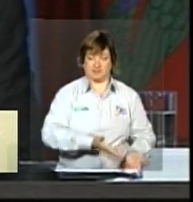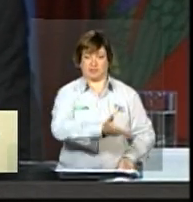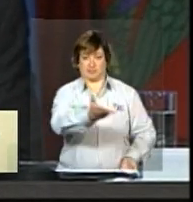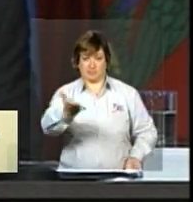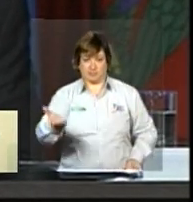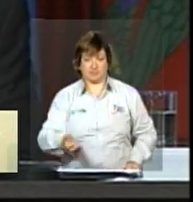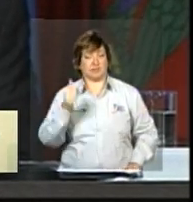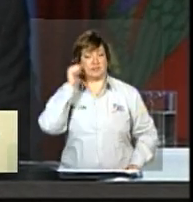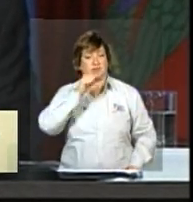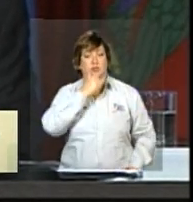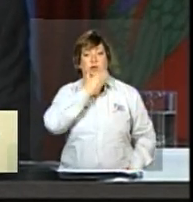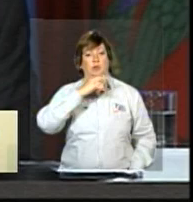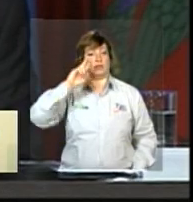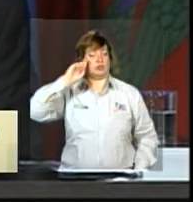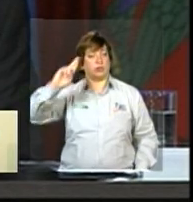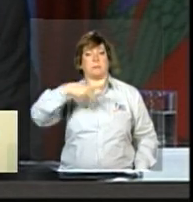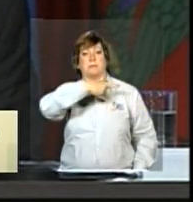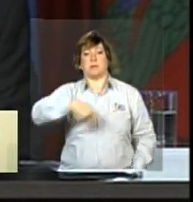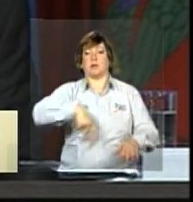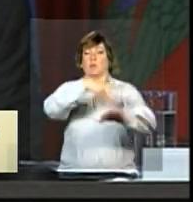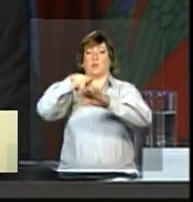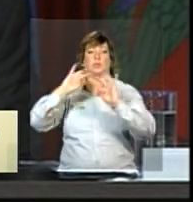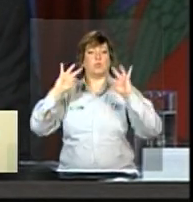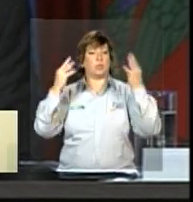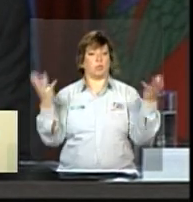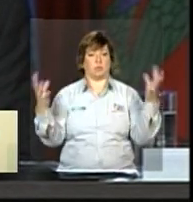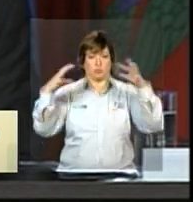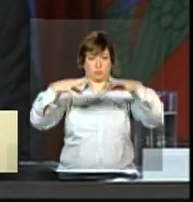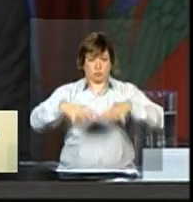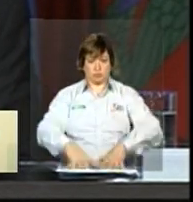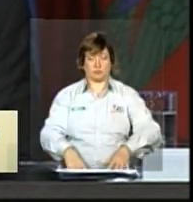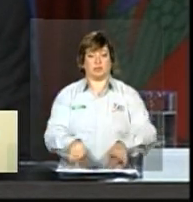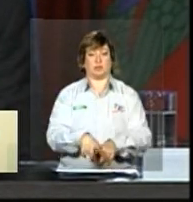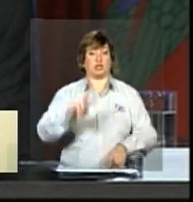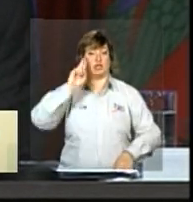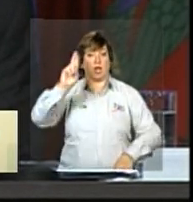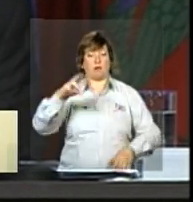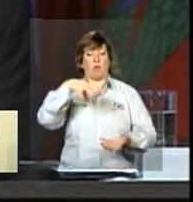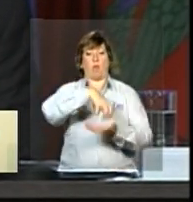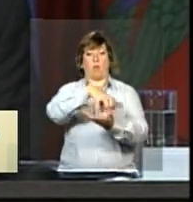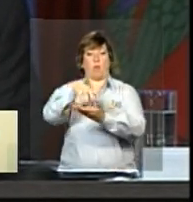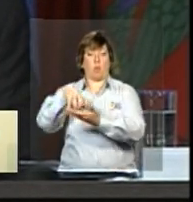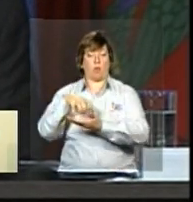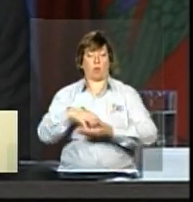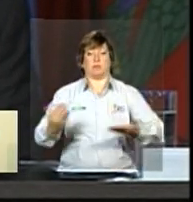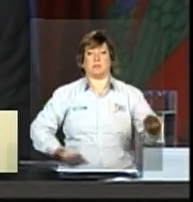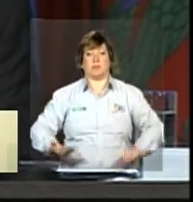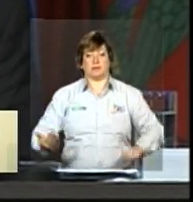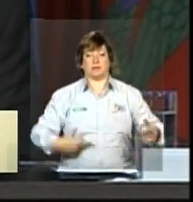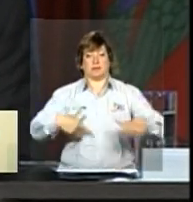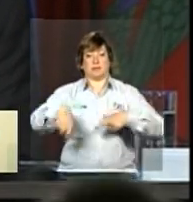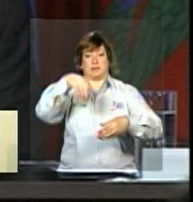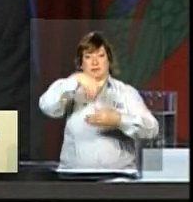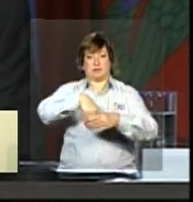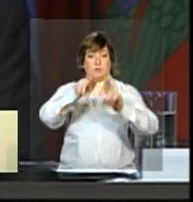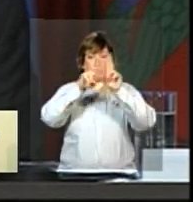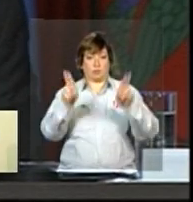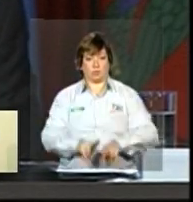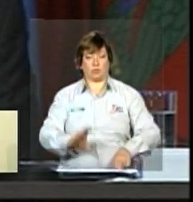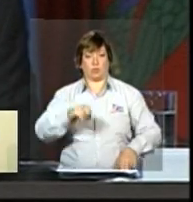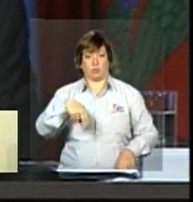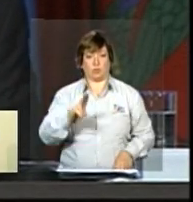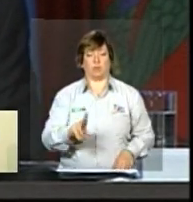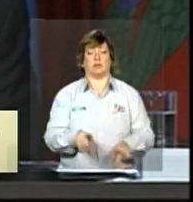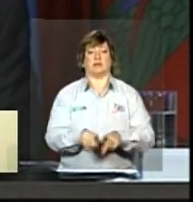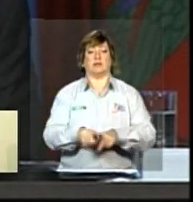chefes de Estado e de Governo, bem como a todos os chefes de delegação, funcionários das Nações Unidas,